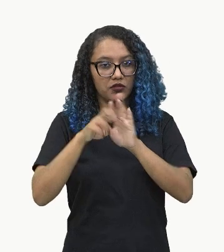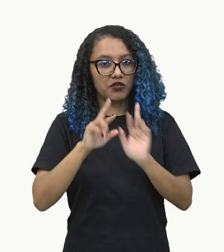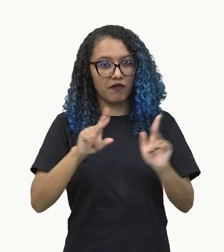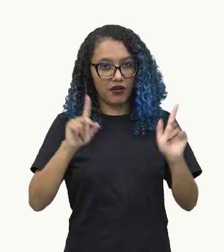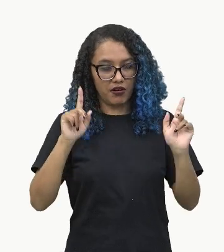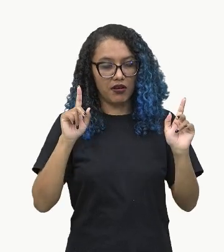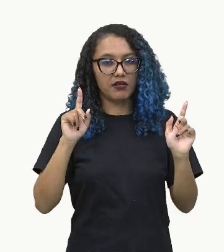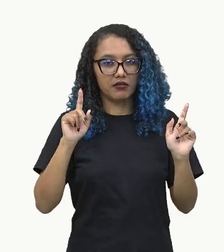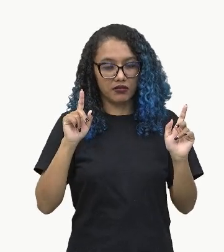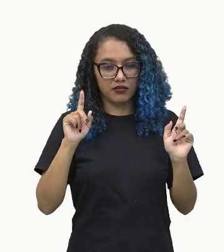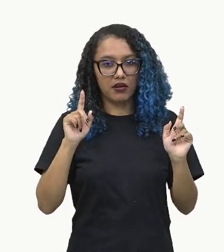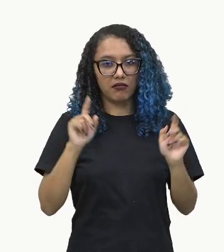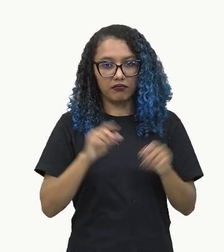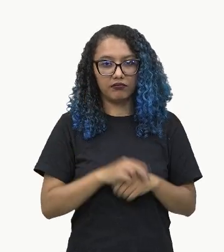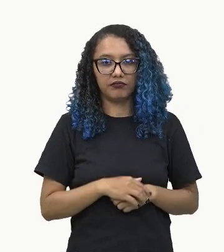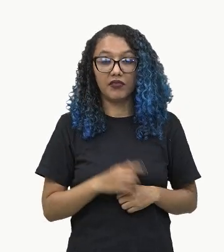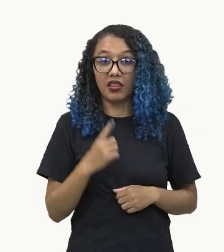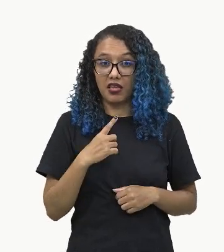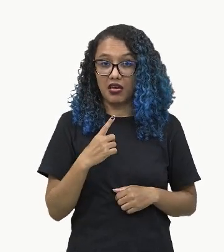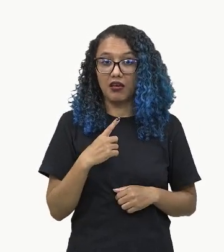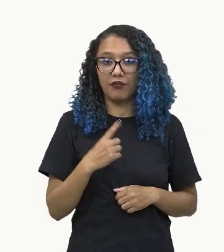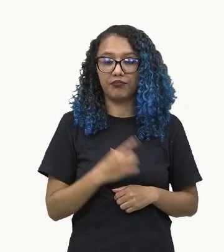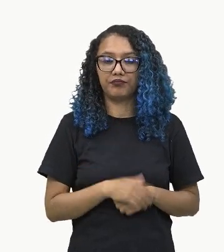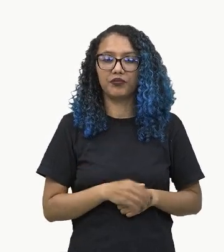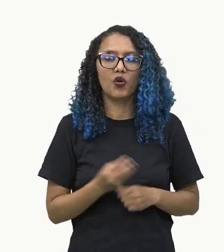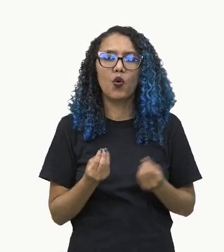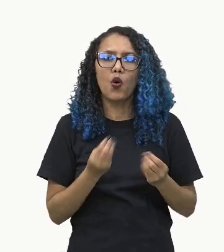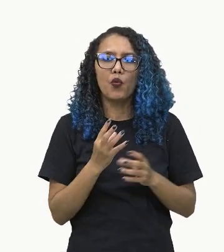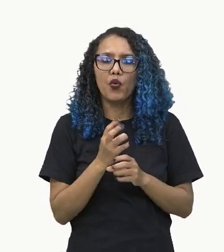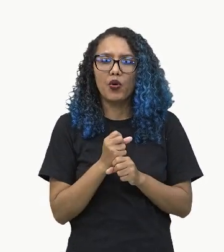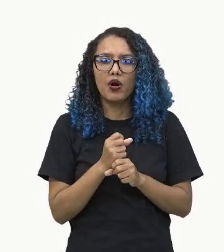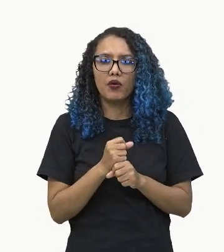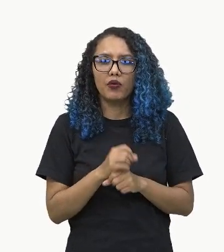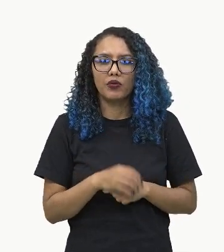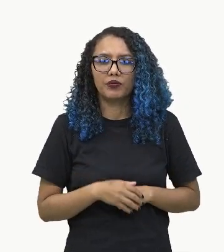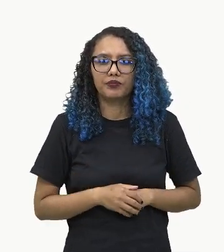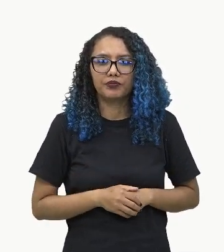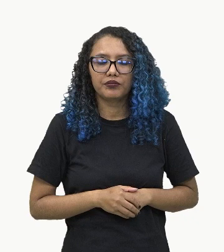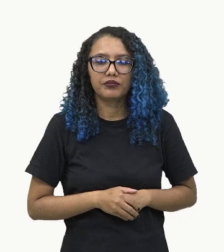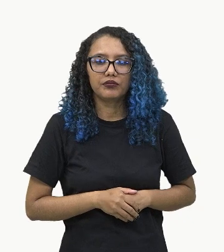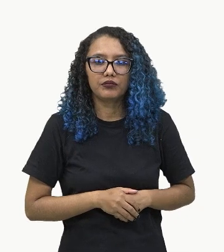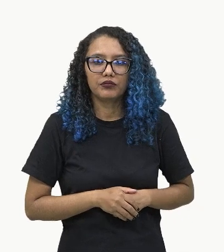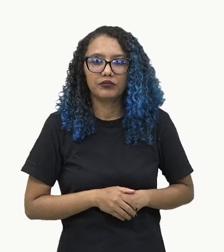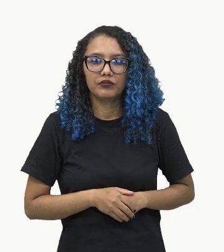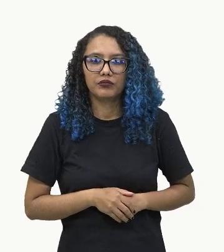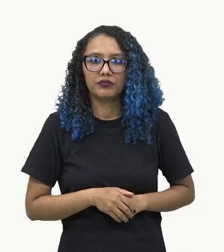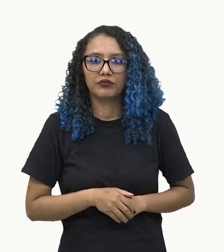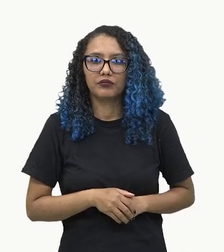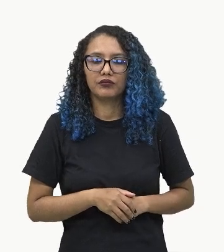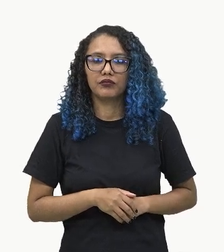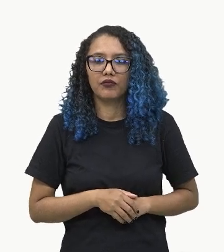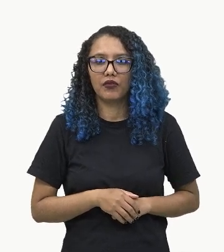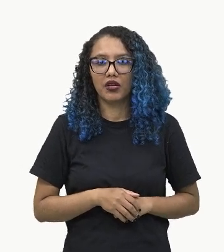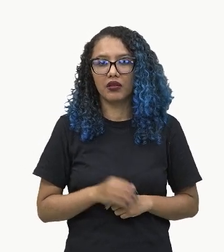ó. Basta a gente fazer os nossos termos, ó, x e